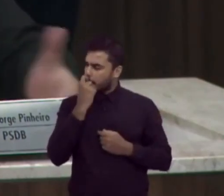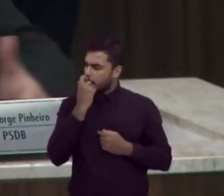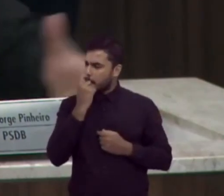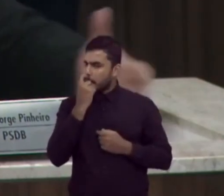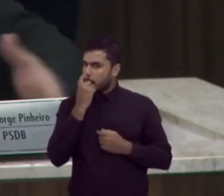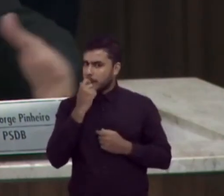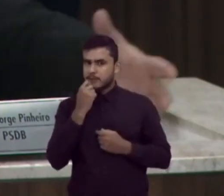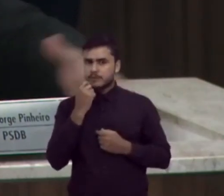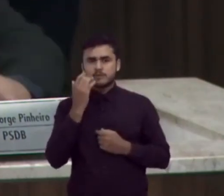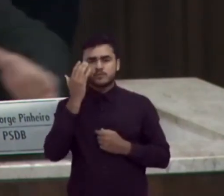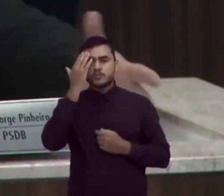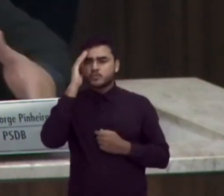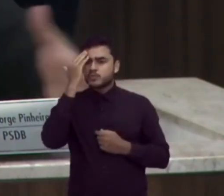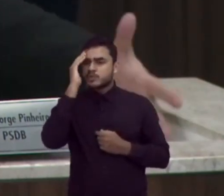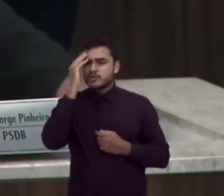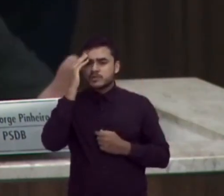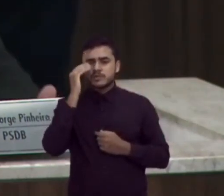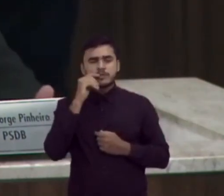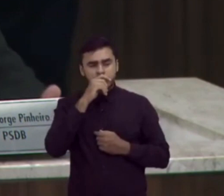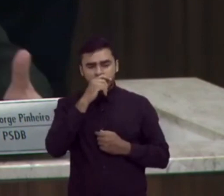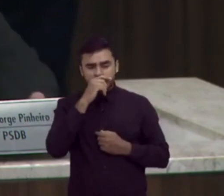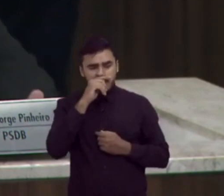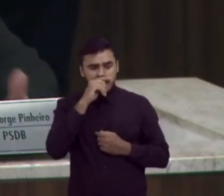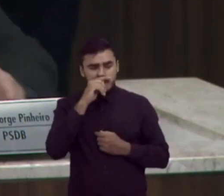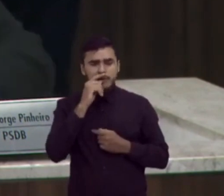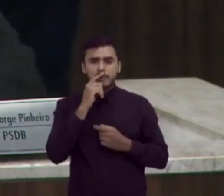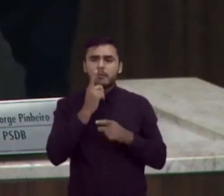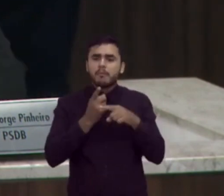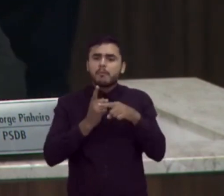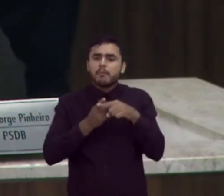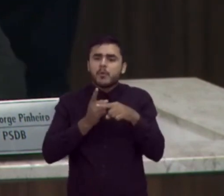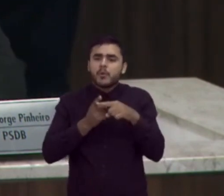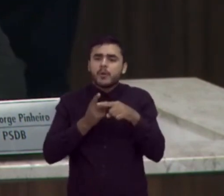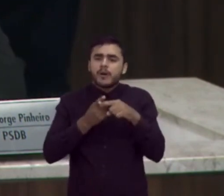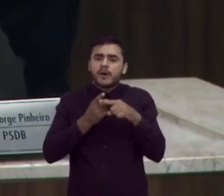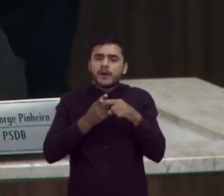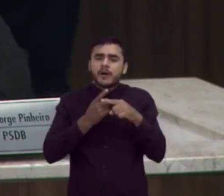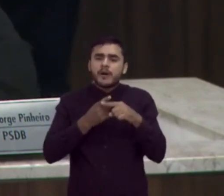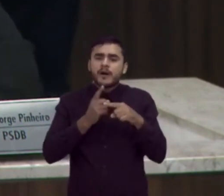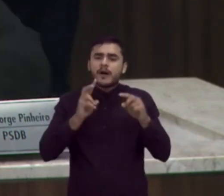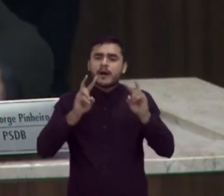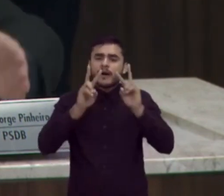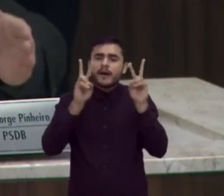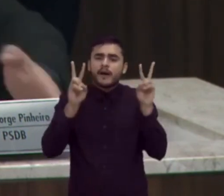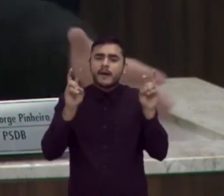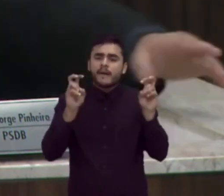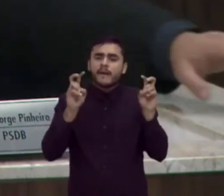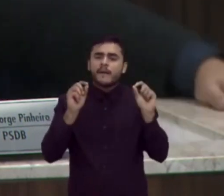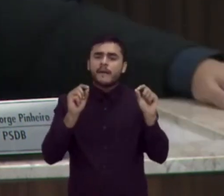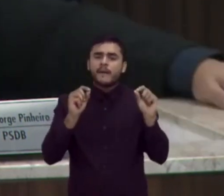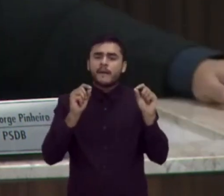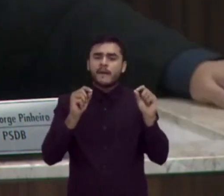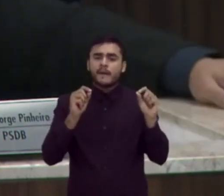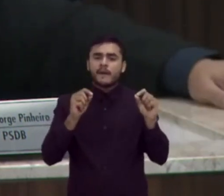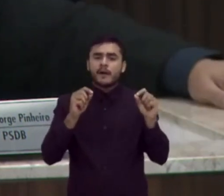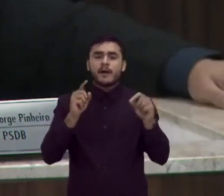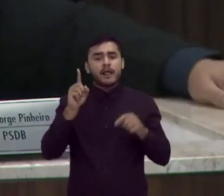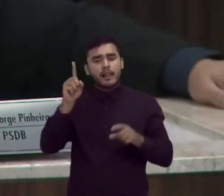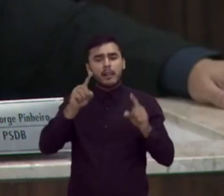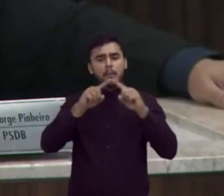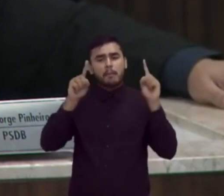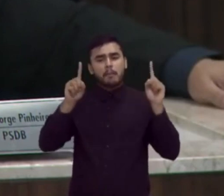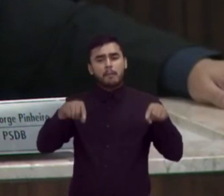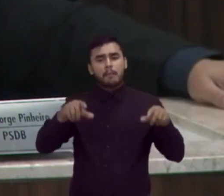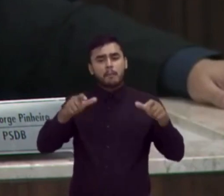a falta de comentário na mídia sobre esse pacote enviado para a Assembleia Legislativa pelo